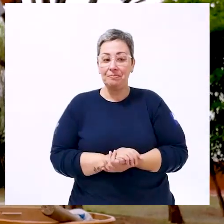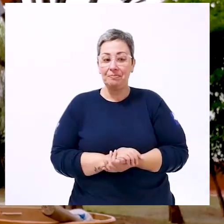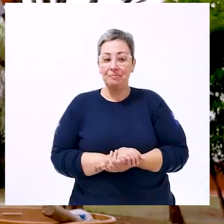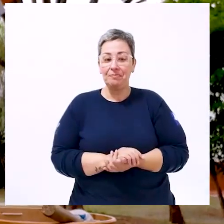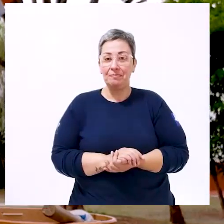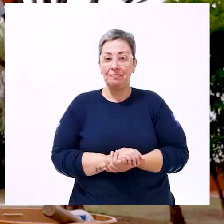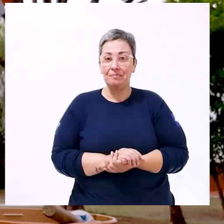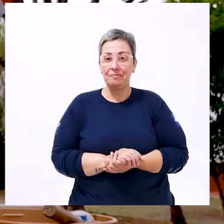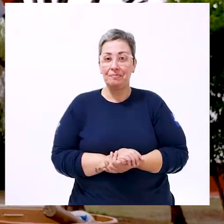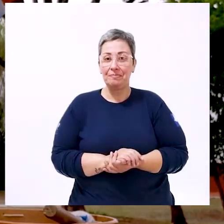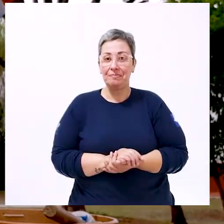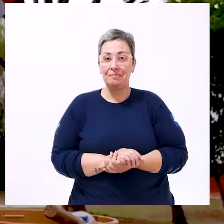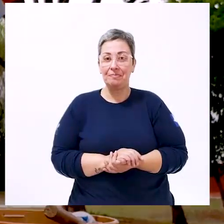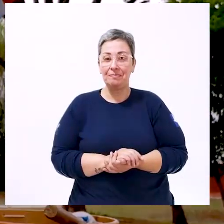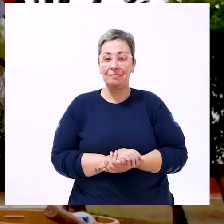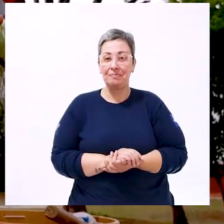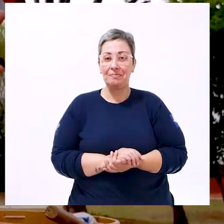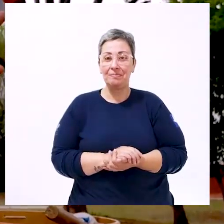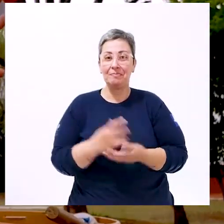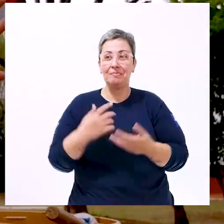quê?